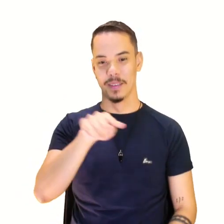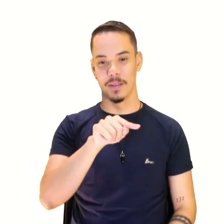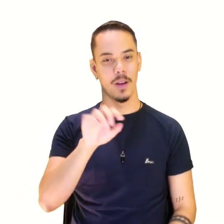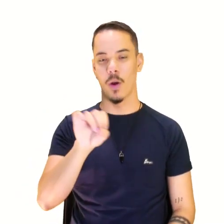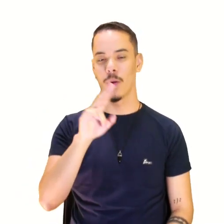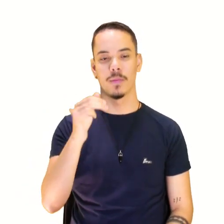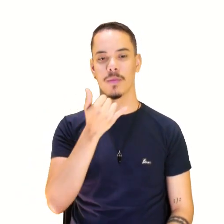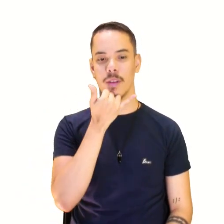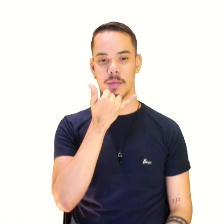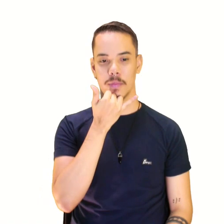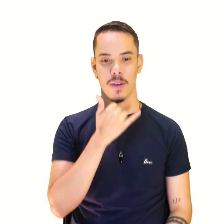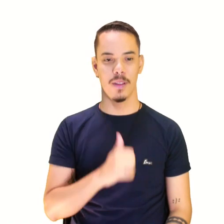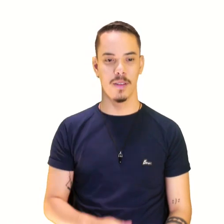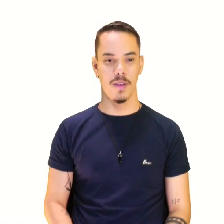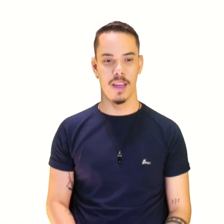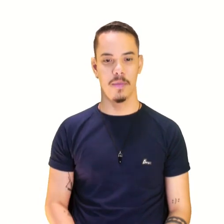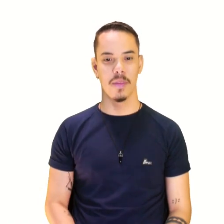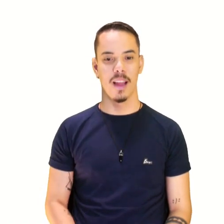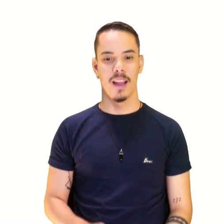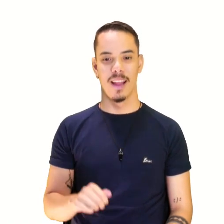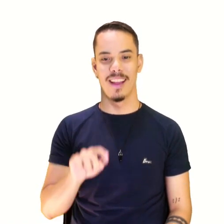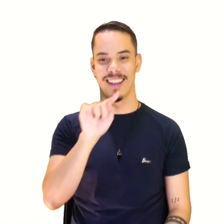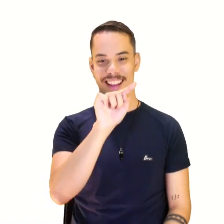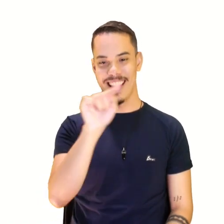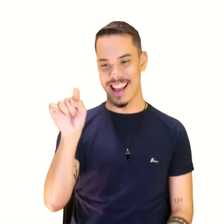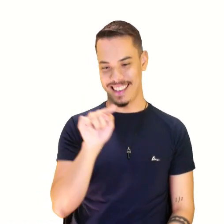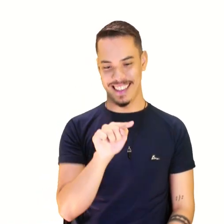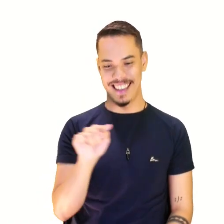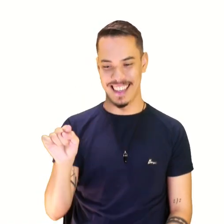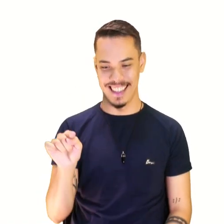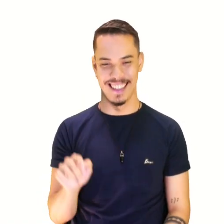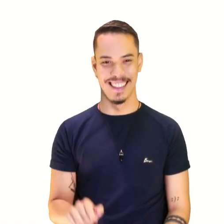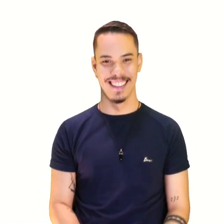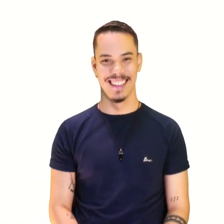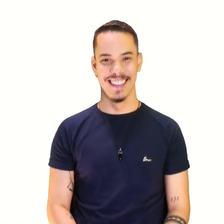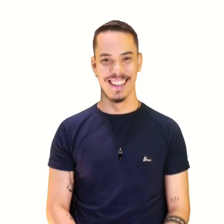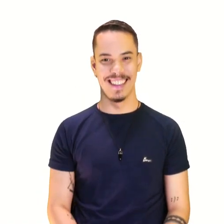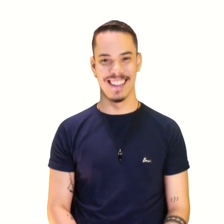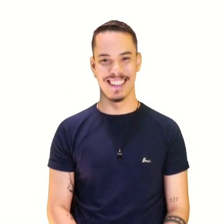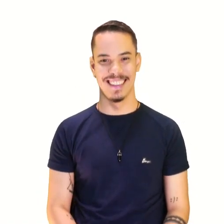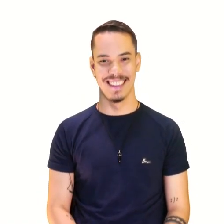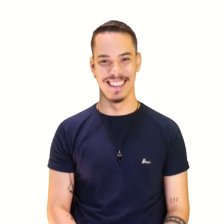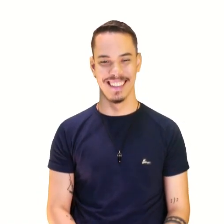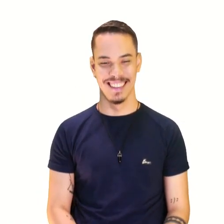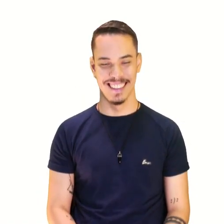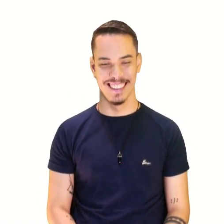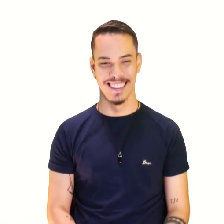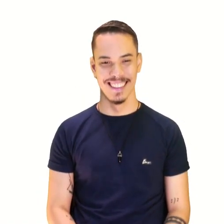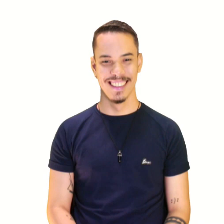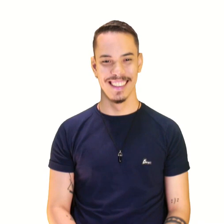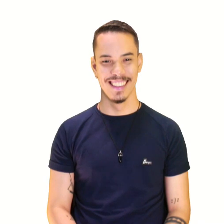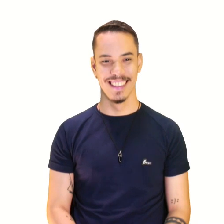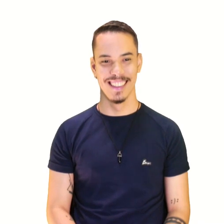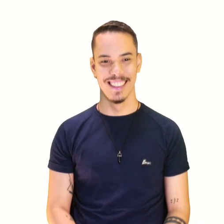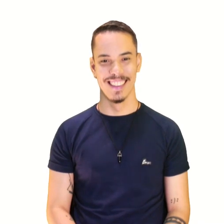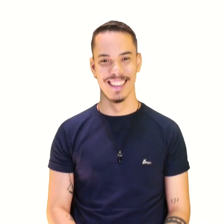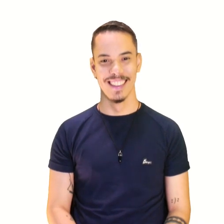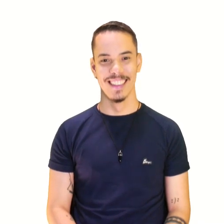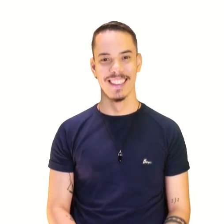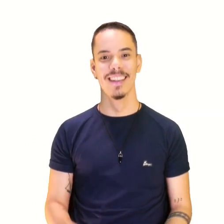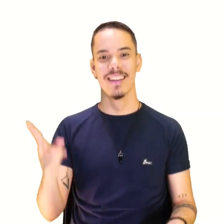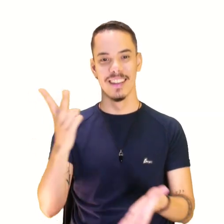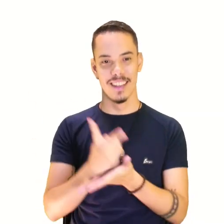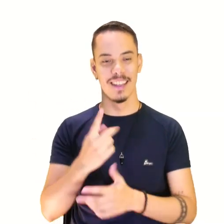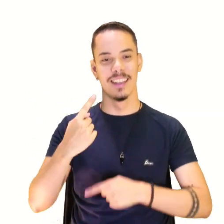bem. Ótimo. Ótimo. Sempre há tempo de consertar. Depois de montar